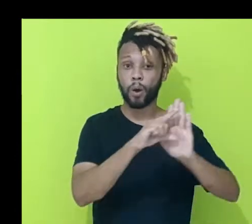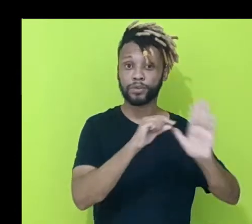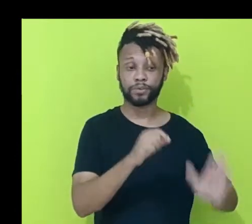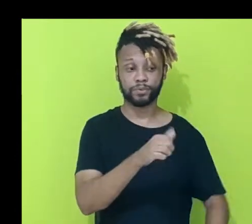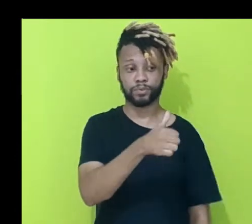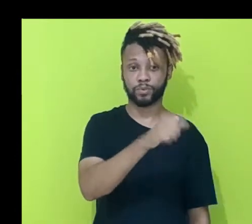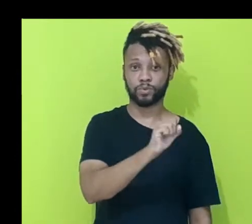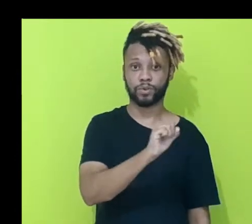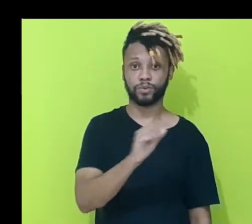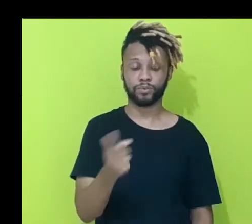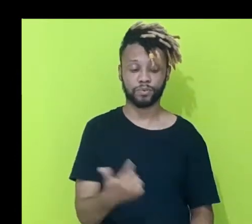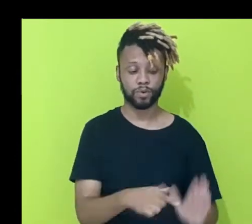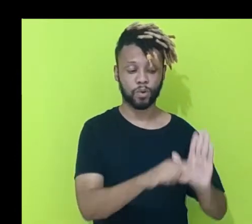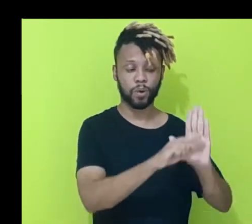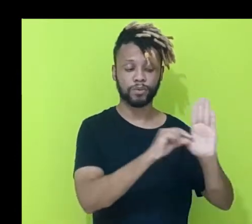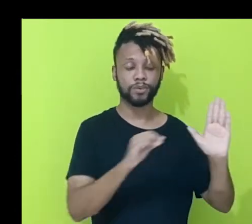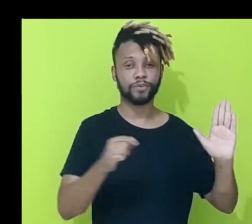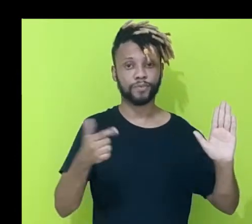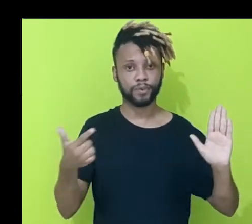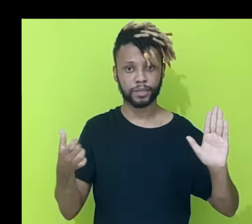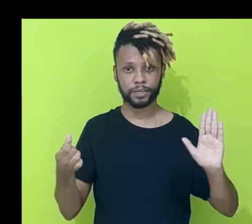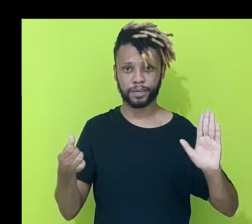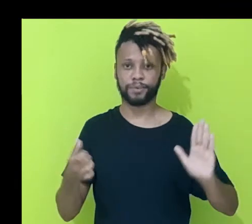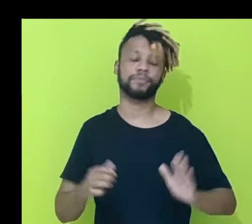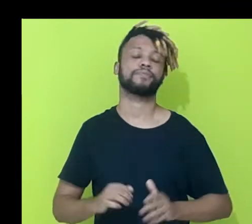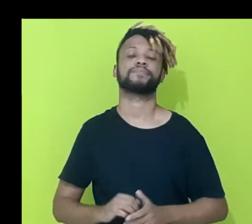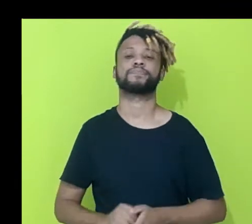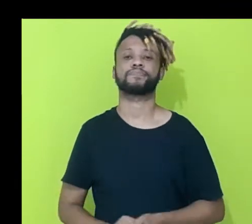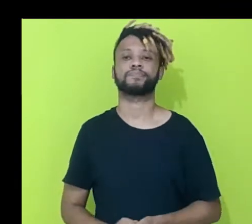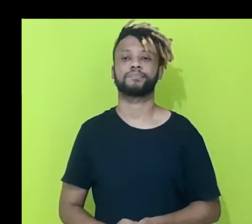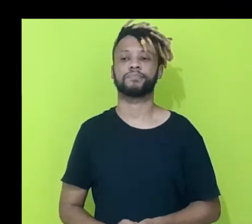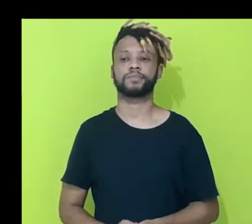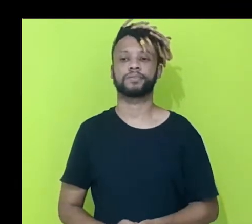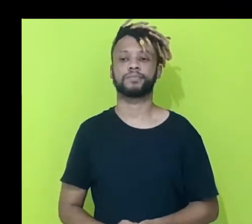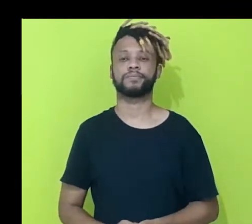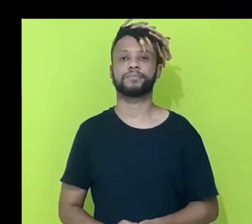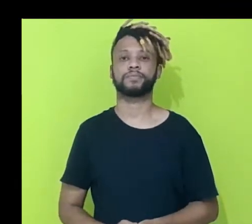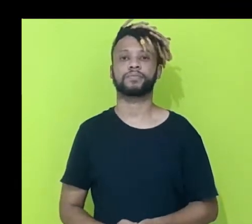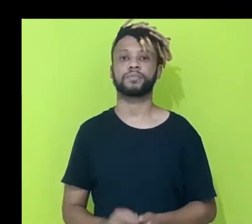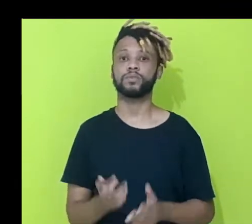O artigo 18 e o artigo 26.